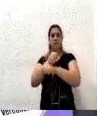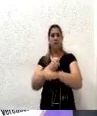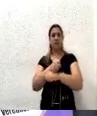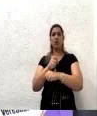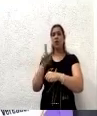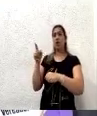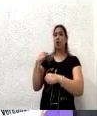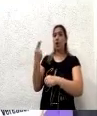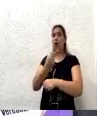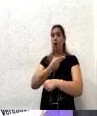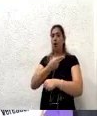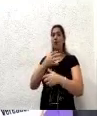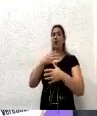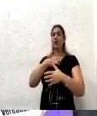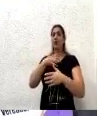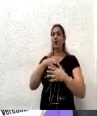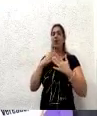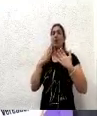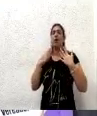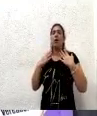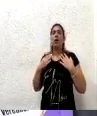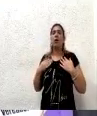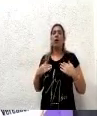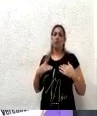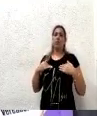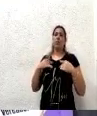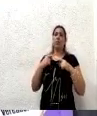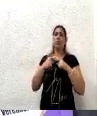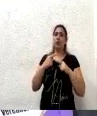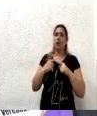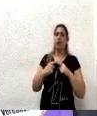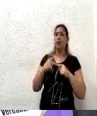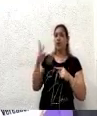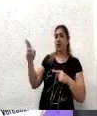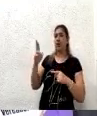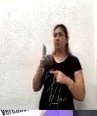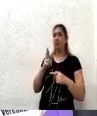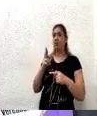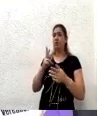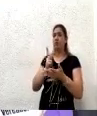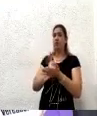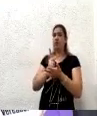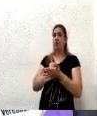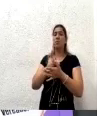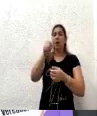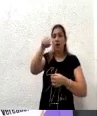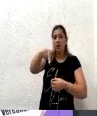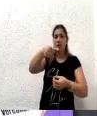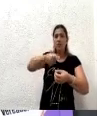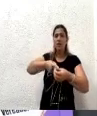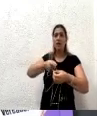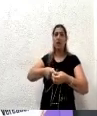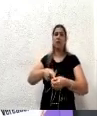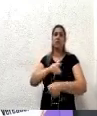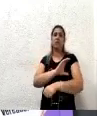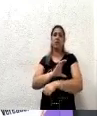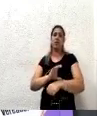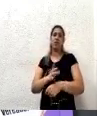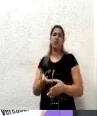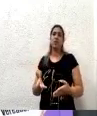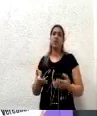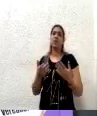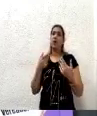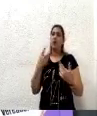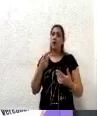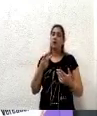muito tranquilo quando você relata como está a Corderópolis. Então, eu tenho uma dúvida que todas